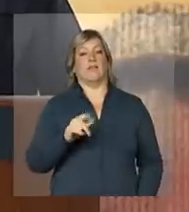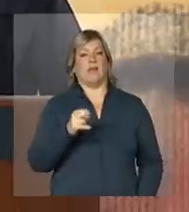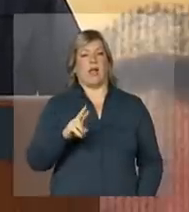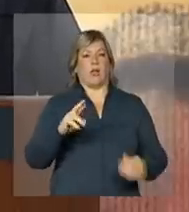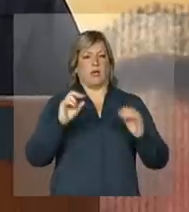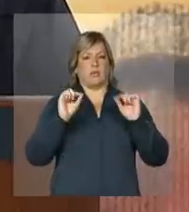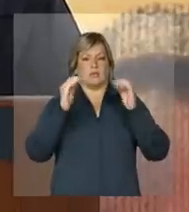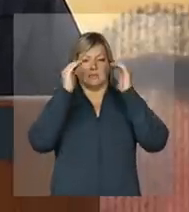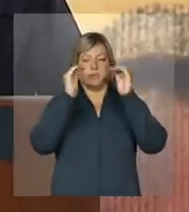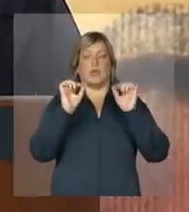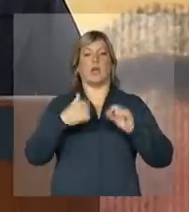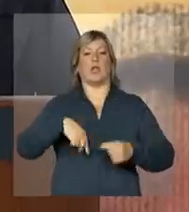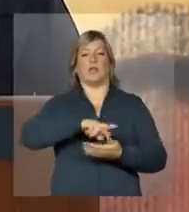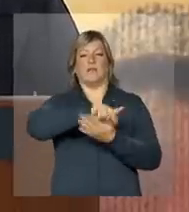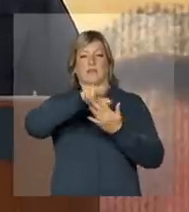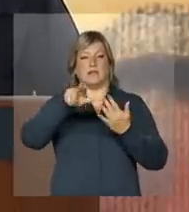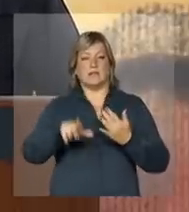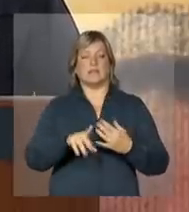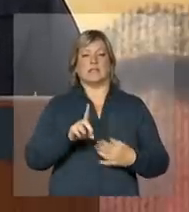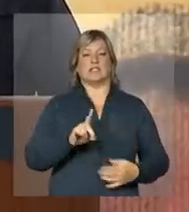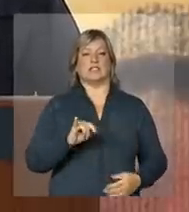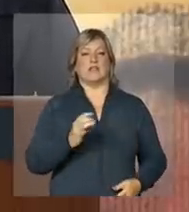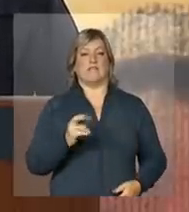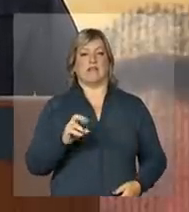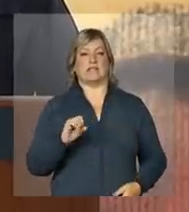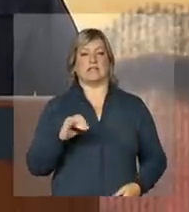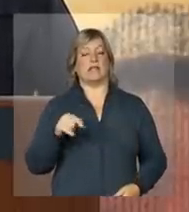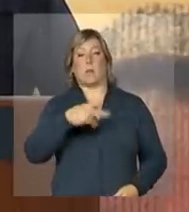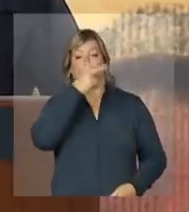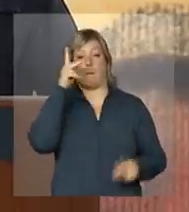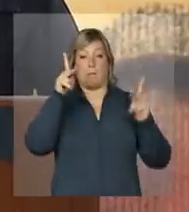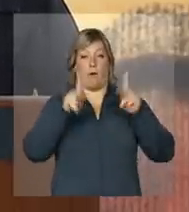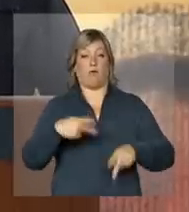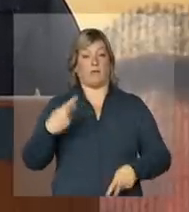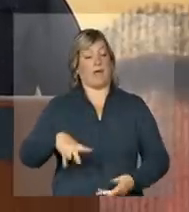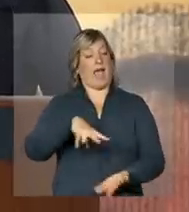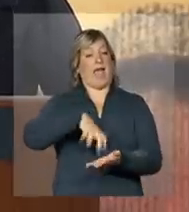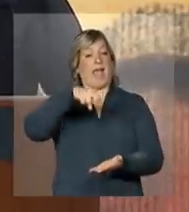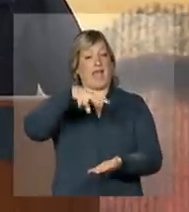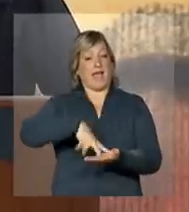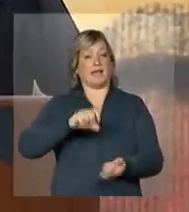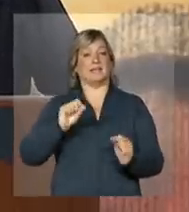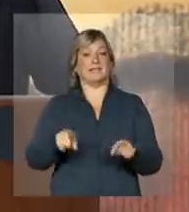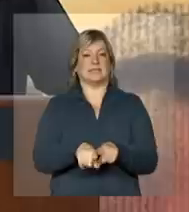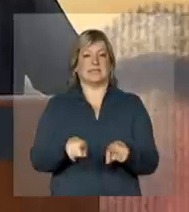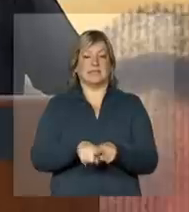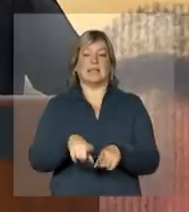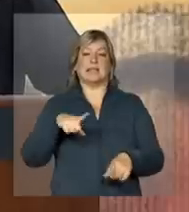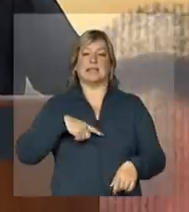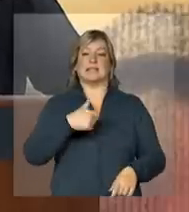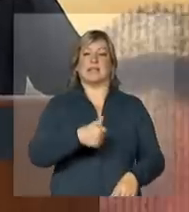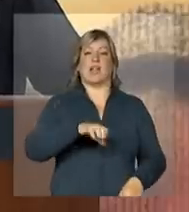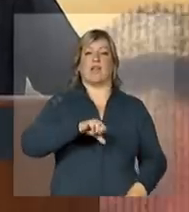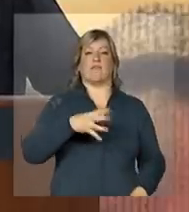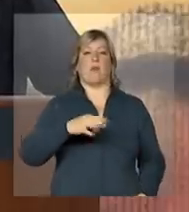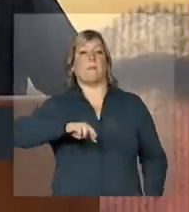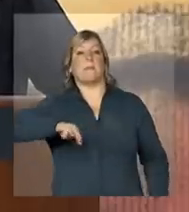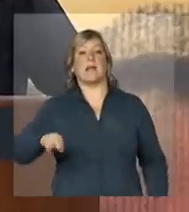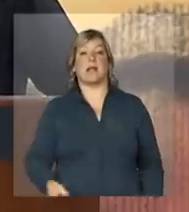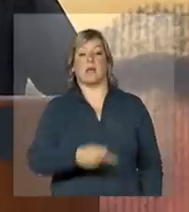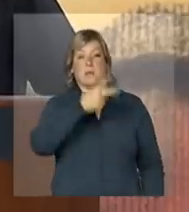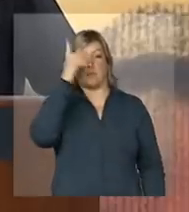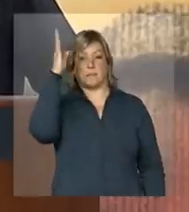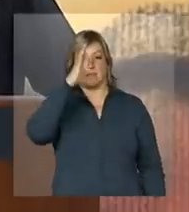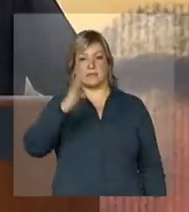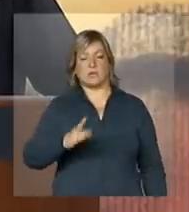maior riqueza que é Nossa diversidade alegria do nosso povo e que conte com os 194 milhões de brasileiros para